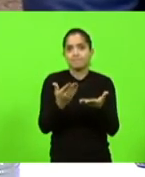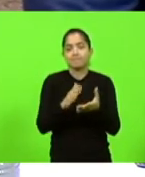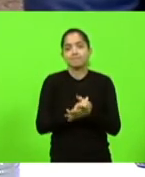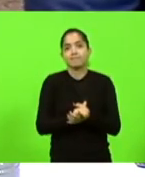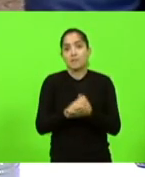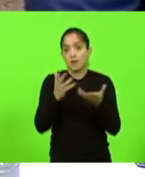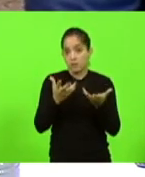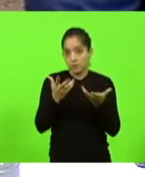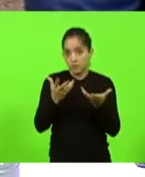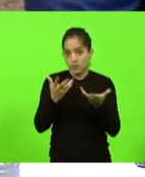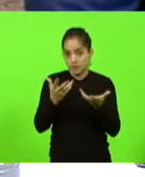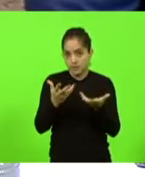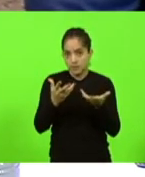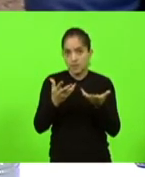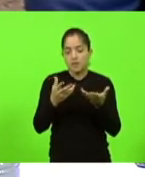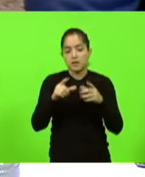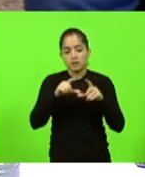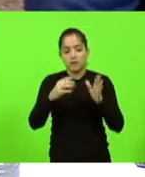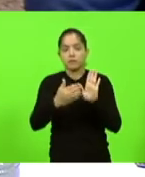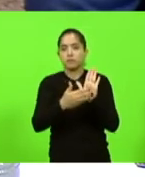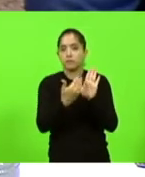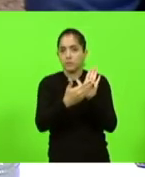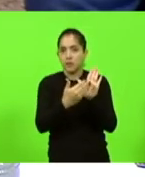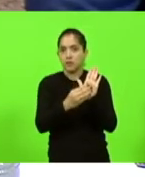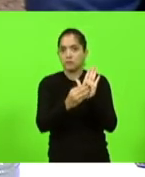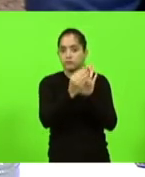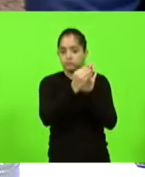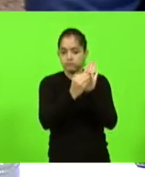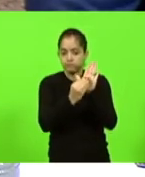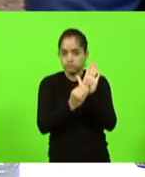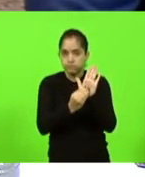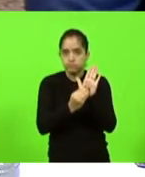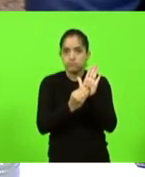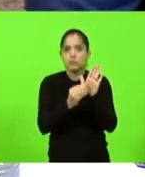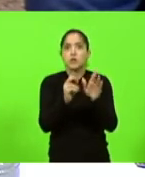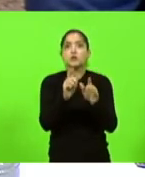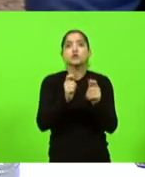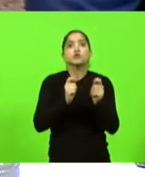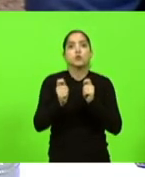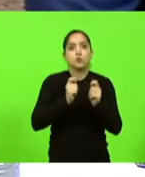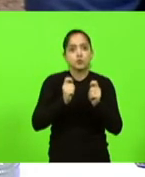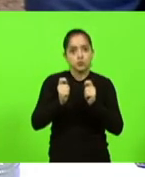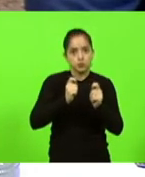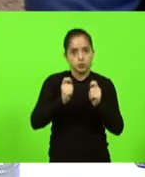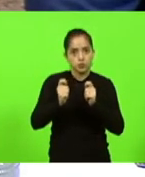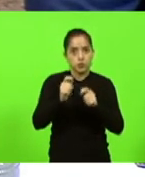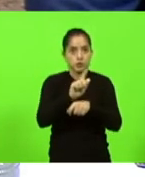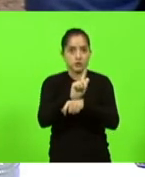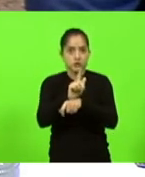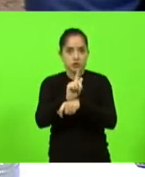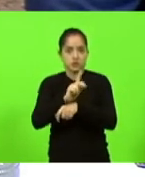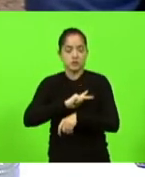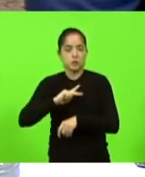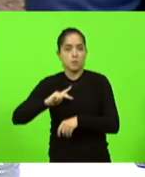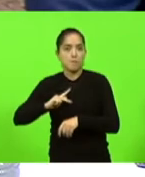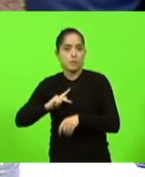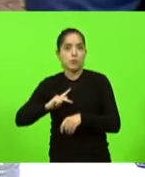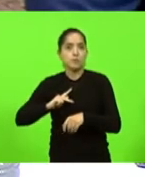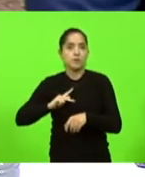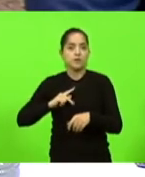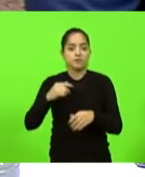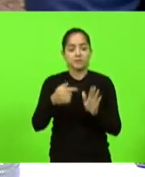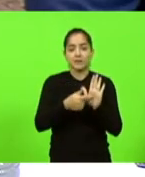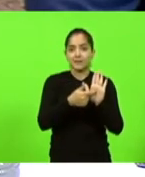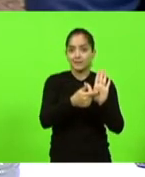queria. Houve uma nota pública da rede de controle de gestão pública em Santa Catarina, está aqui nas minhas mãos a preocupação, a